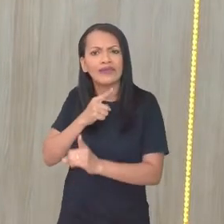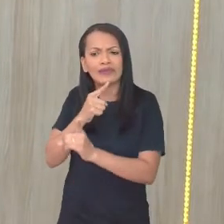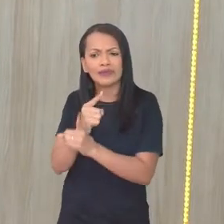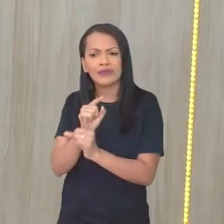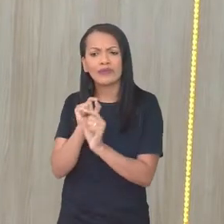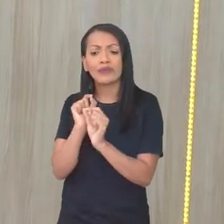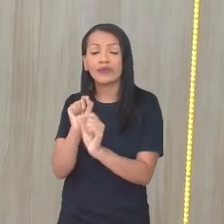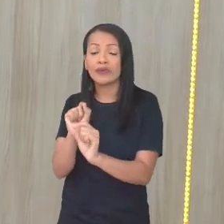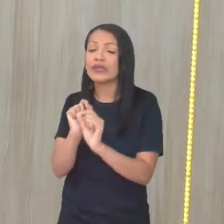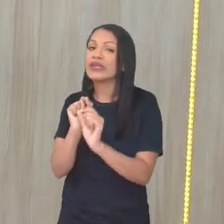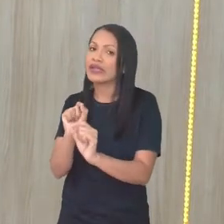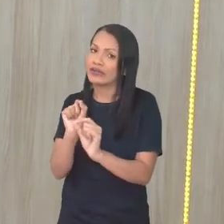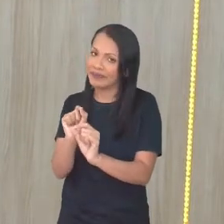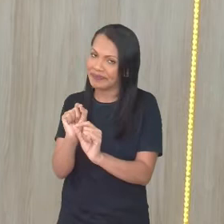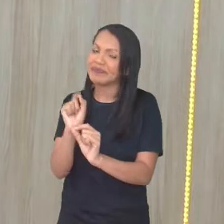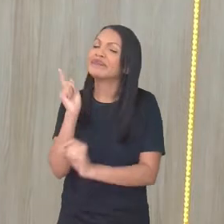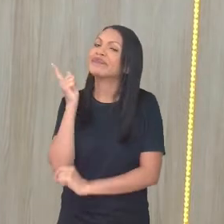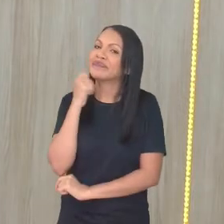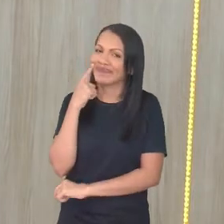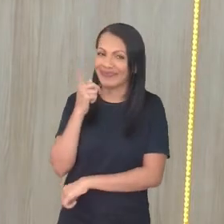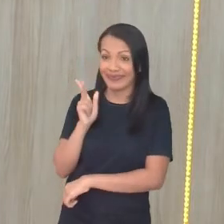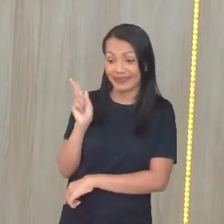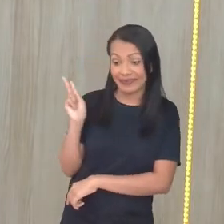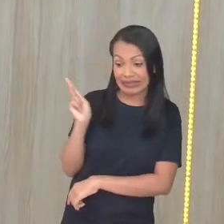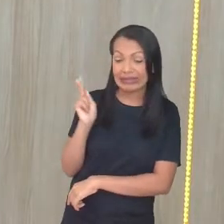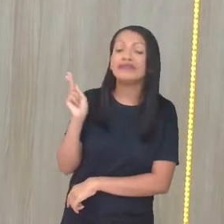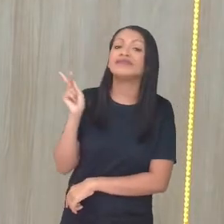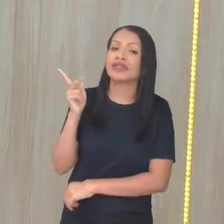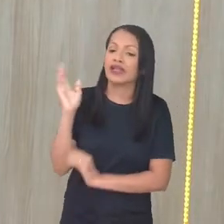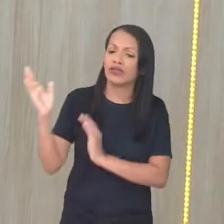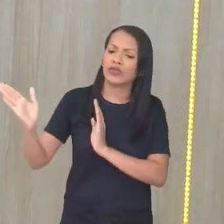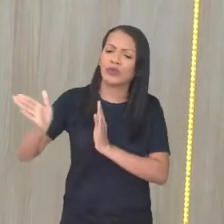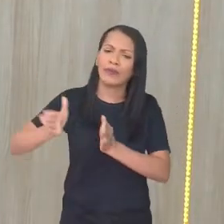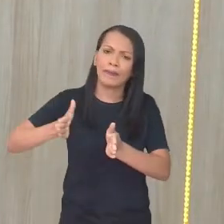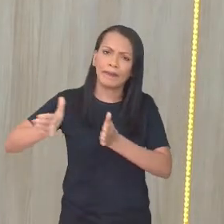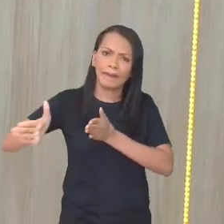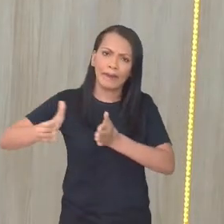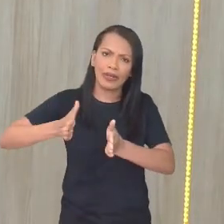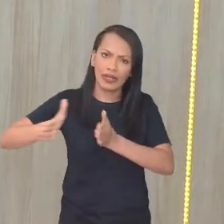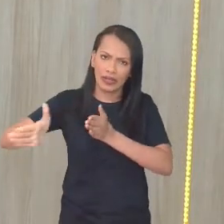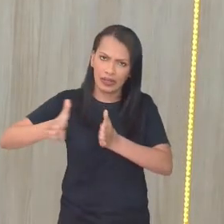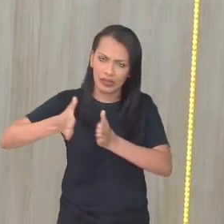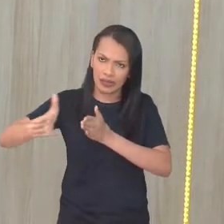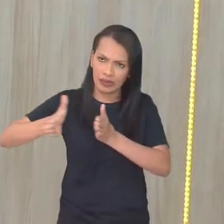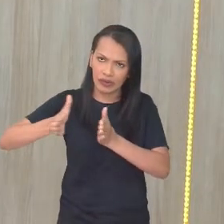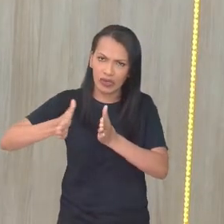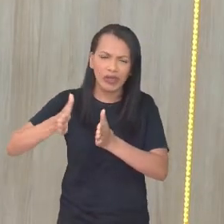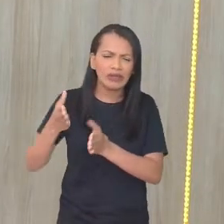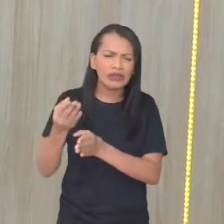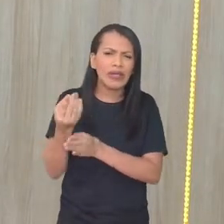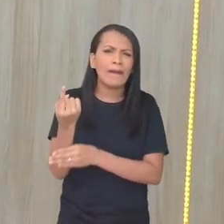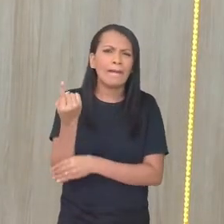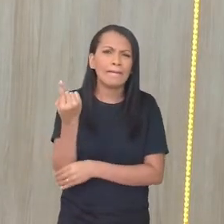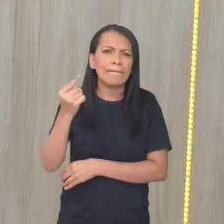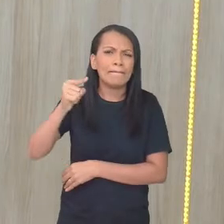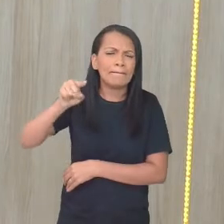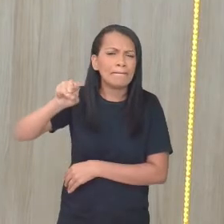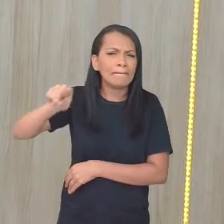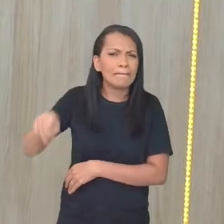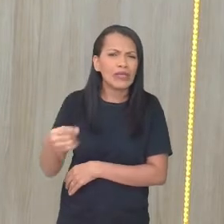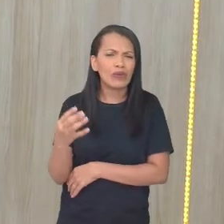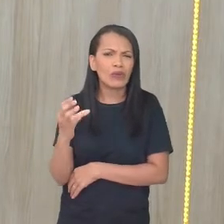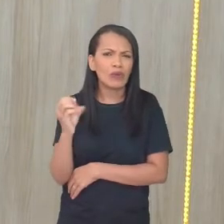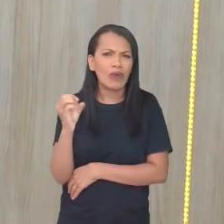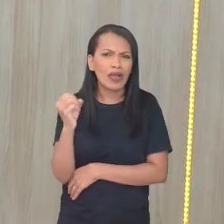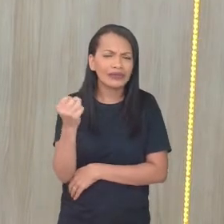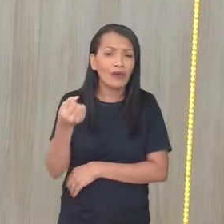né, que eles, naquele período ali, ó, mais de 1000 anos, né, antes de